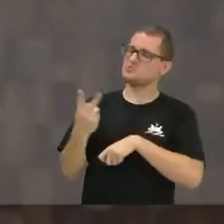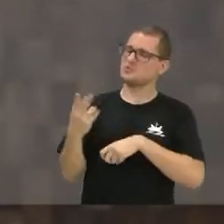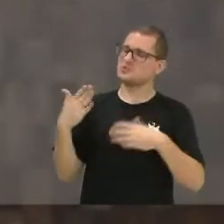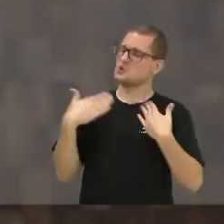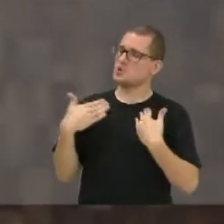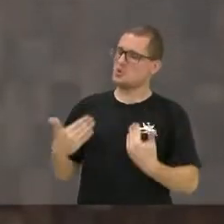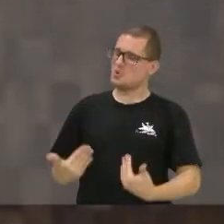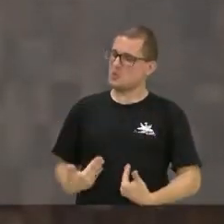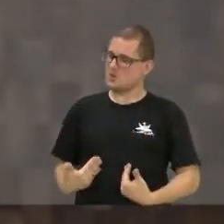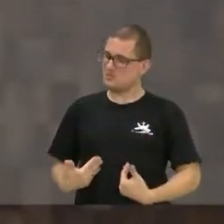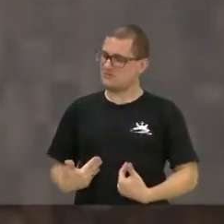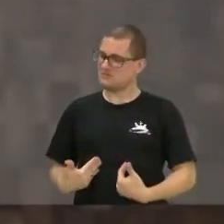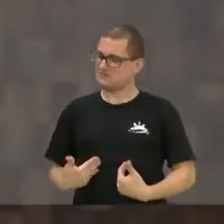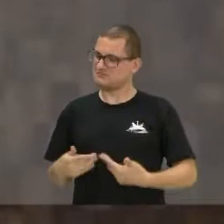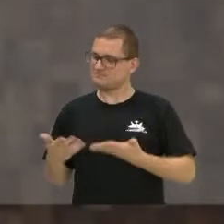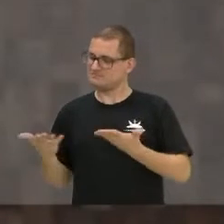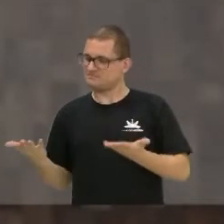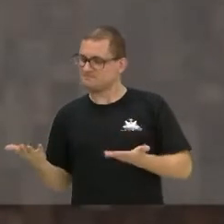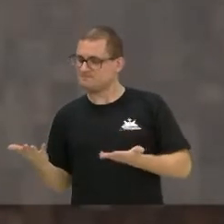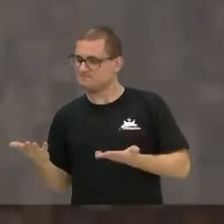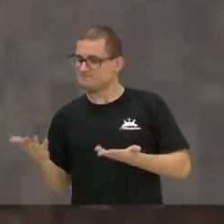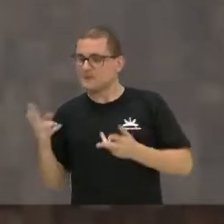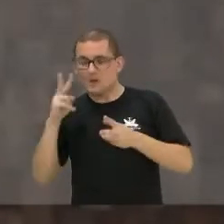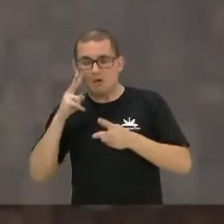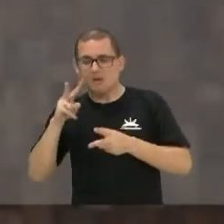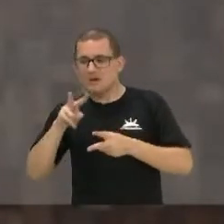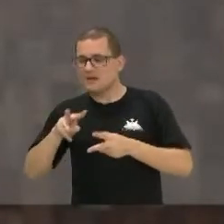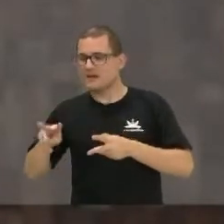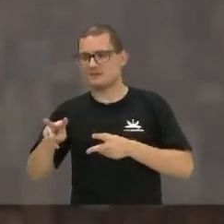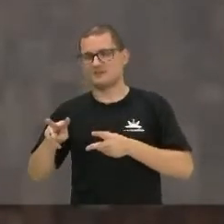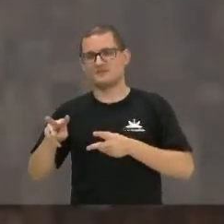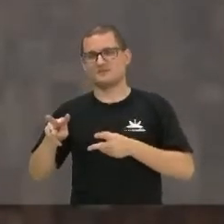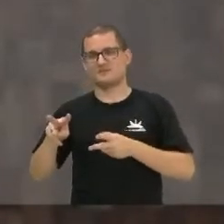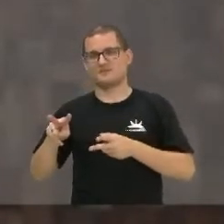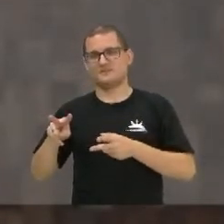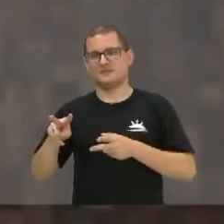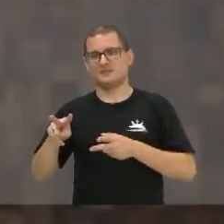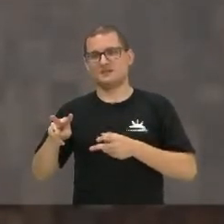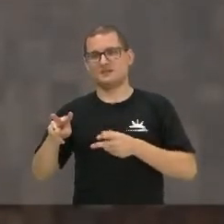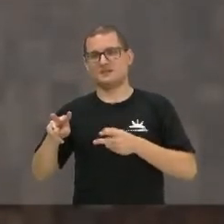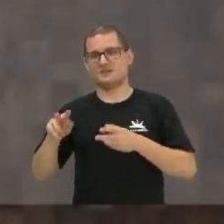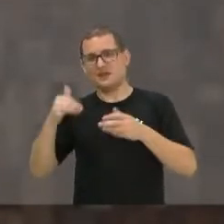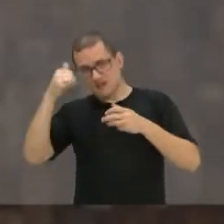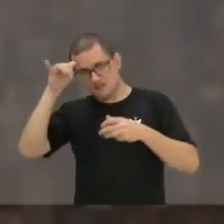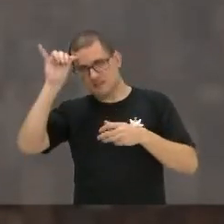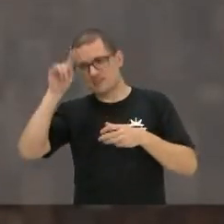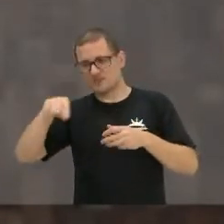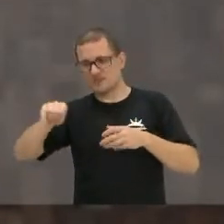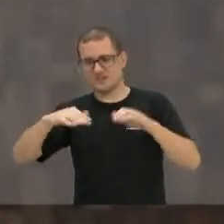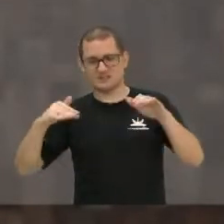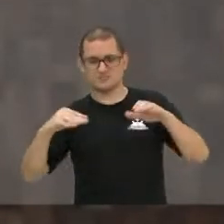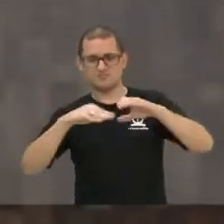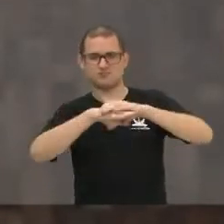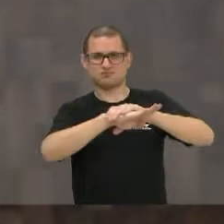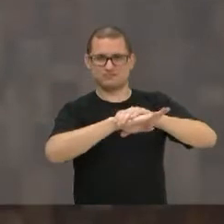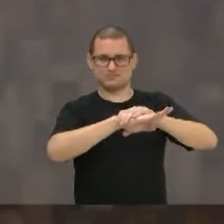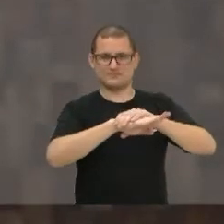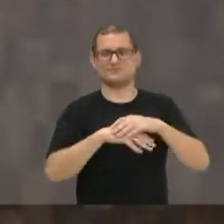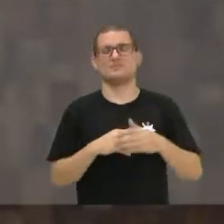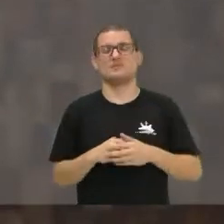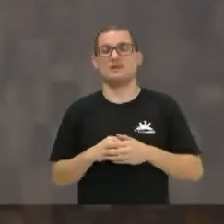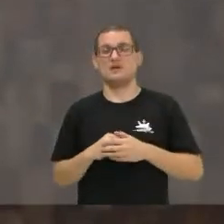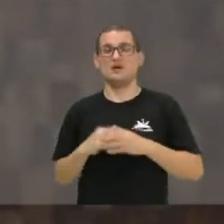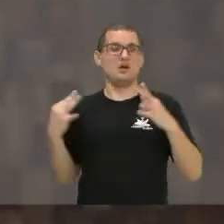meio impedindo que sejam postos numa sepultura os habitantes da terra